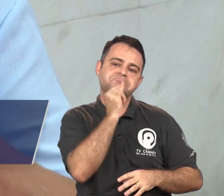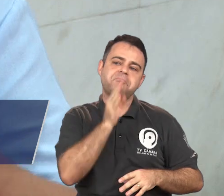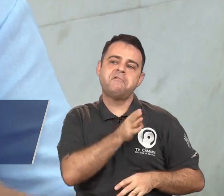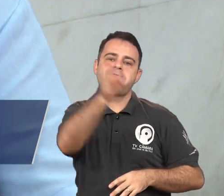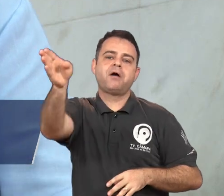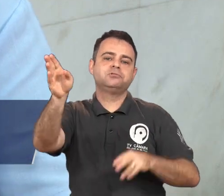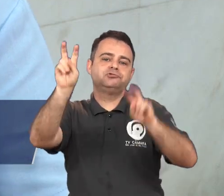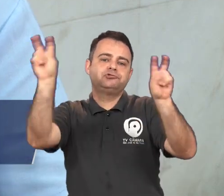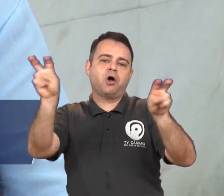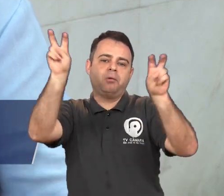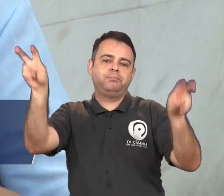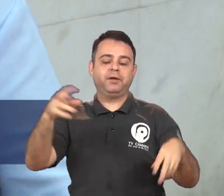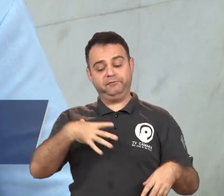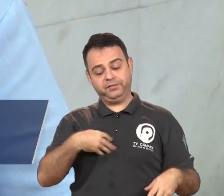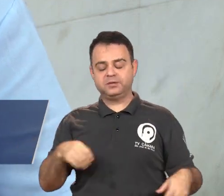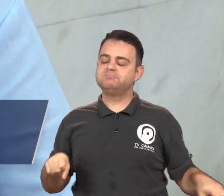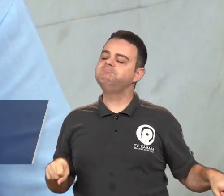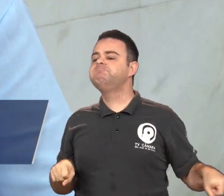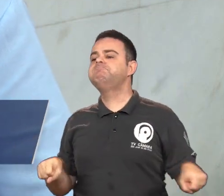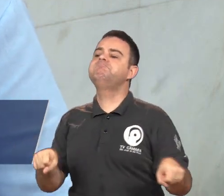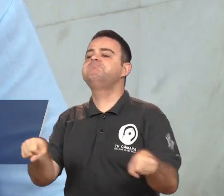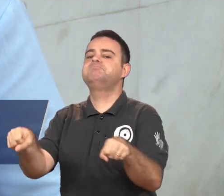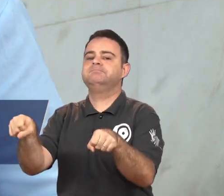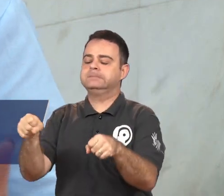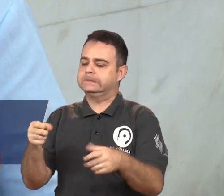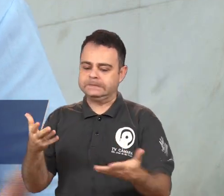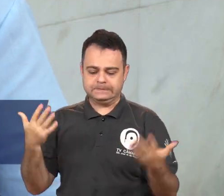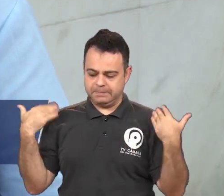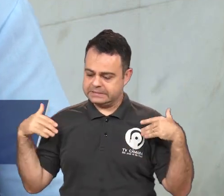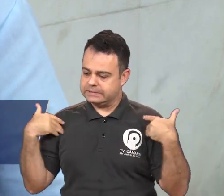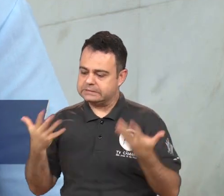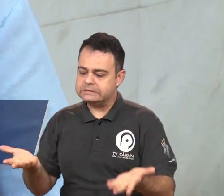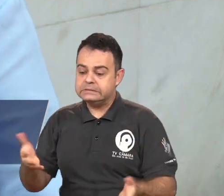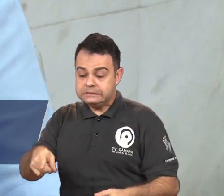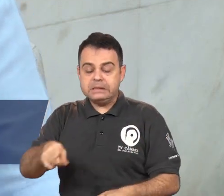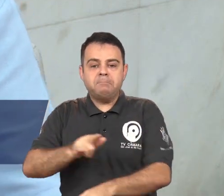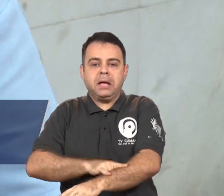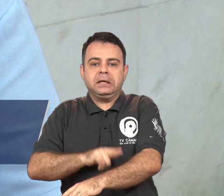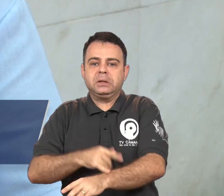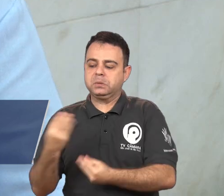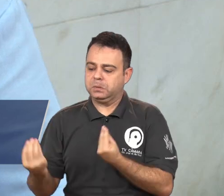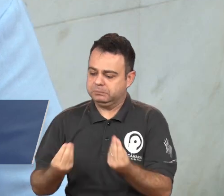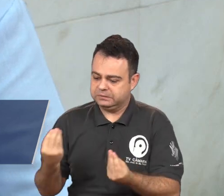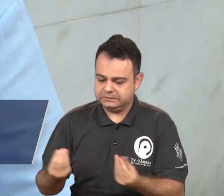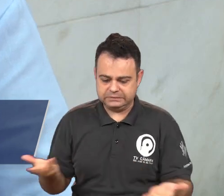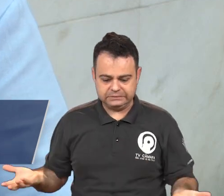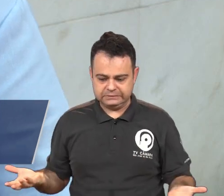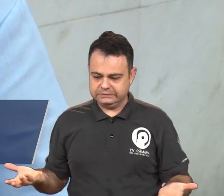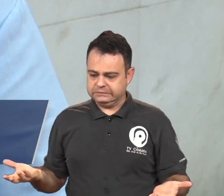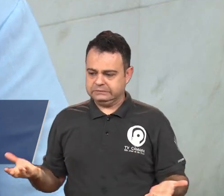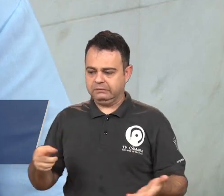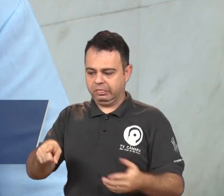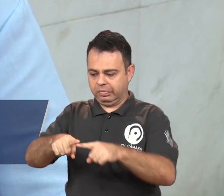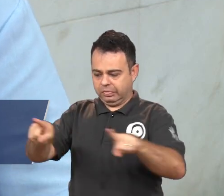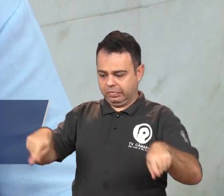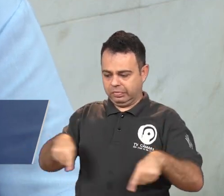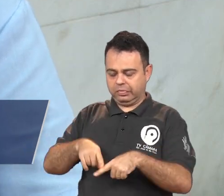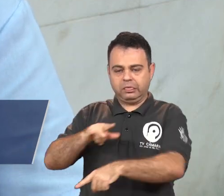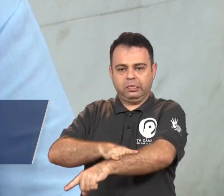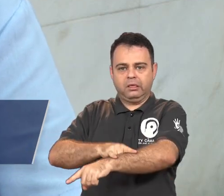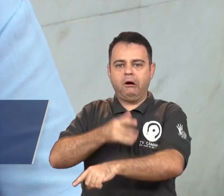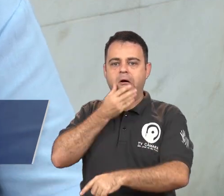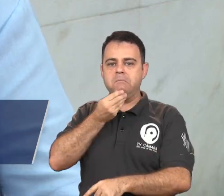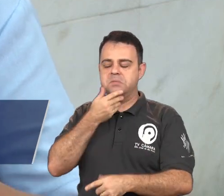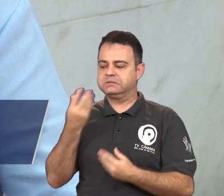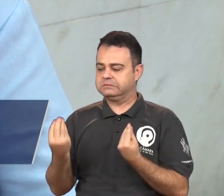quando ficava com as filhas, a dificuldade dele levar as meninas. Aos sanitários, né? Não poderia entrar. Então, foi quando